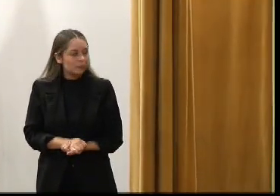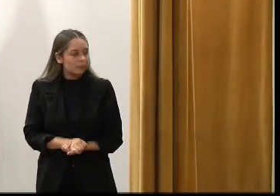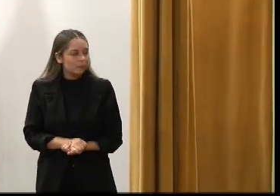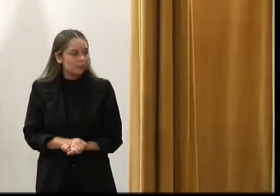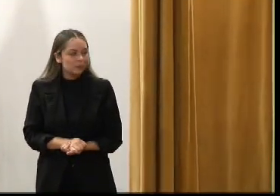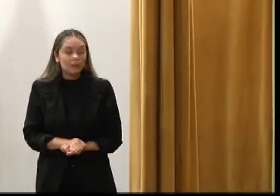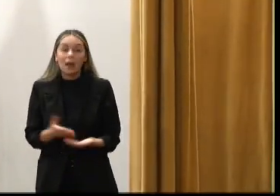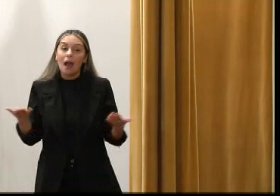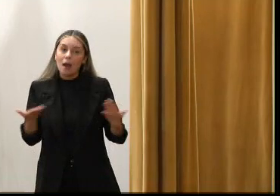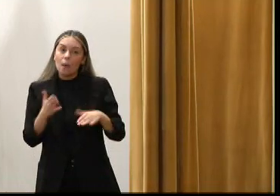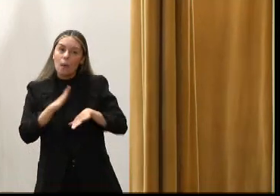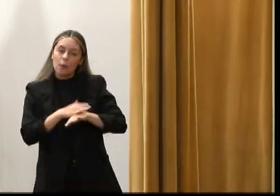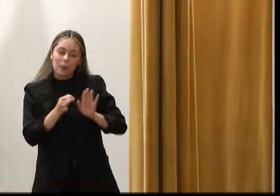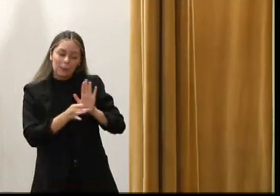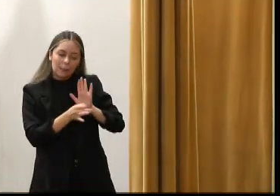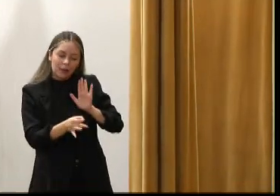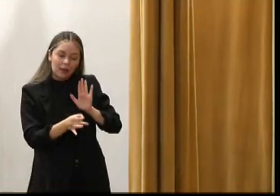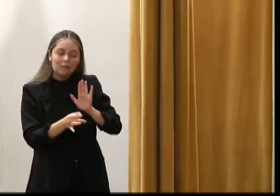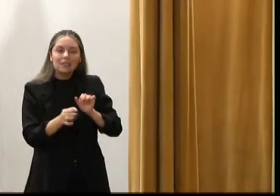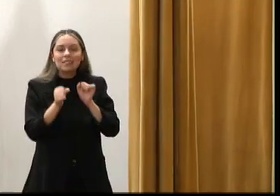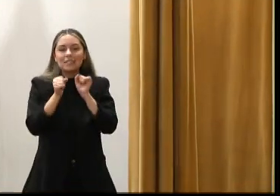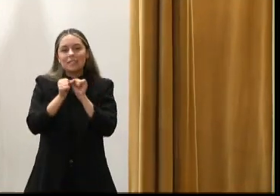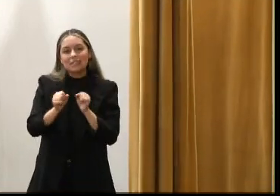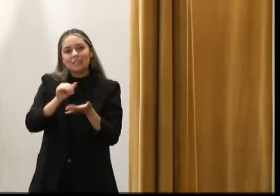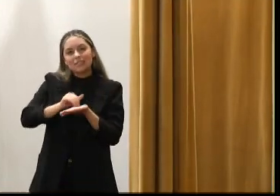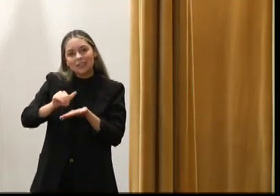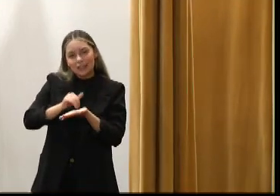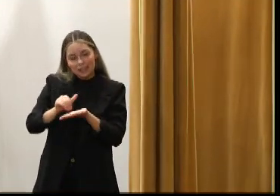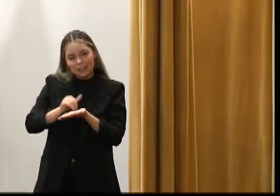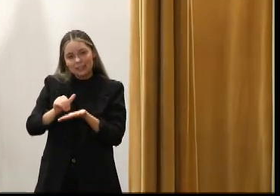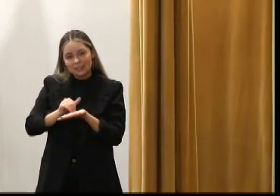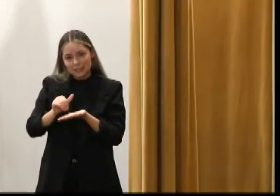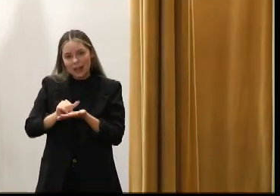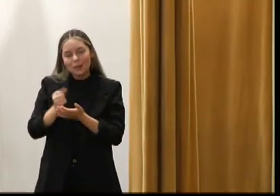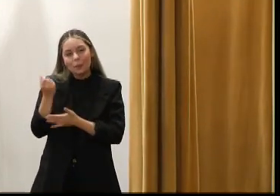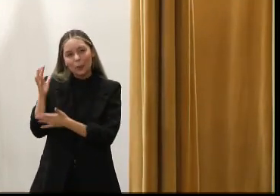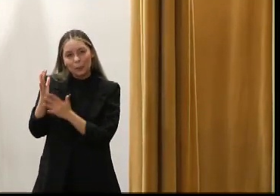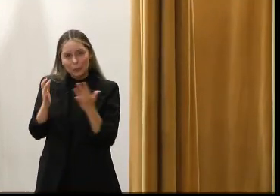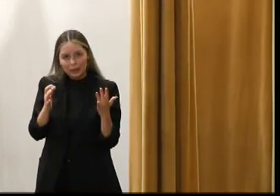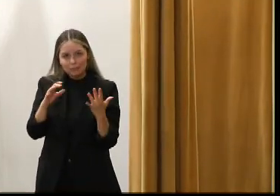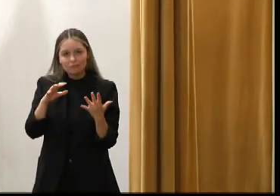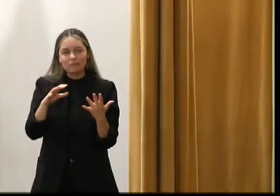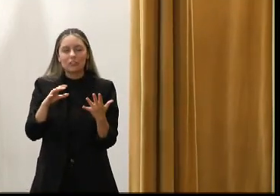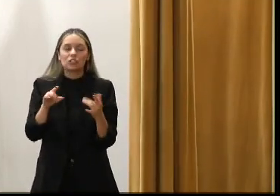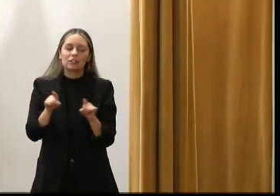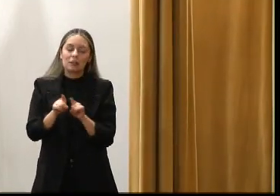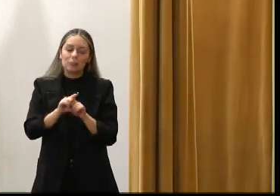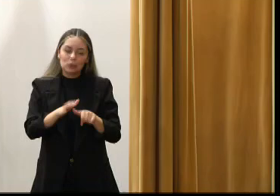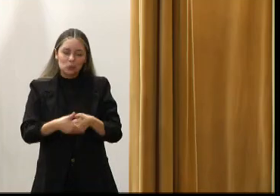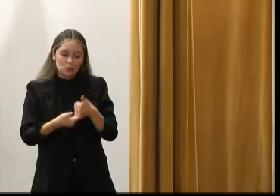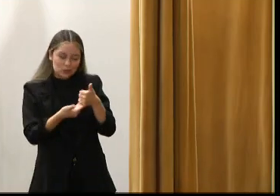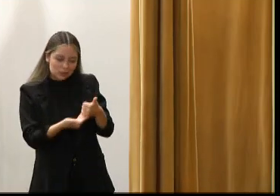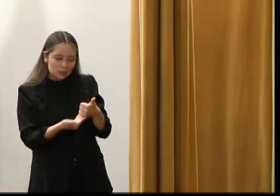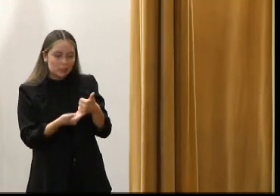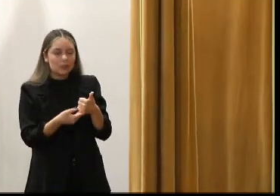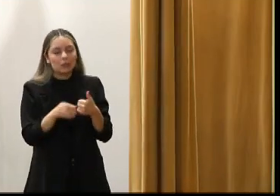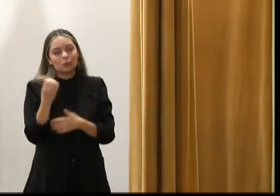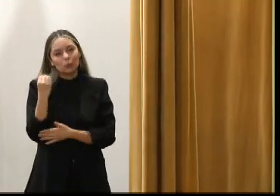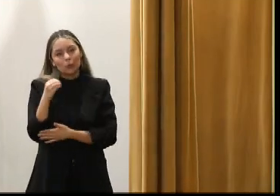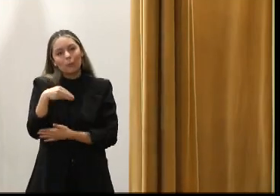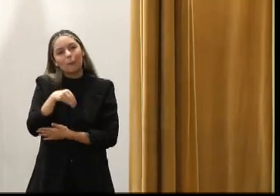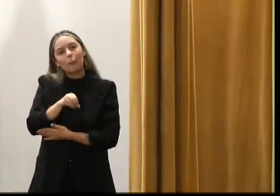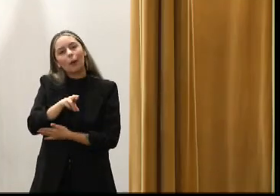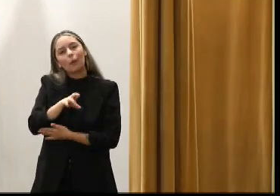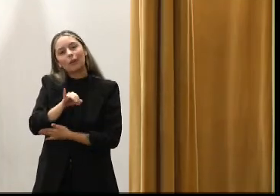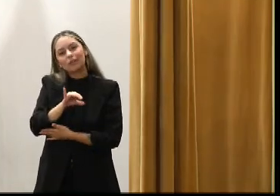Neste momento, passamos a palavra para o secretário adjunto do Meio Ambiente, Urbanismo e Sustentabilidade de Porto Alegre, Maurício Loss, para a sua